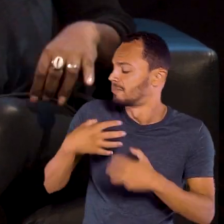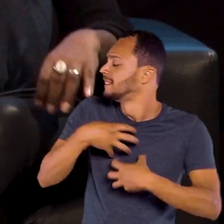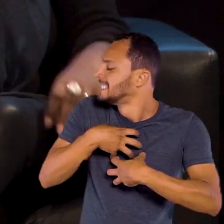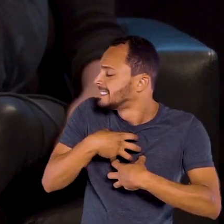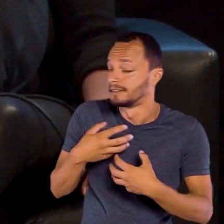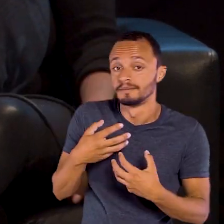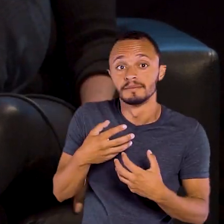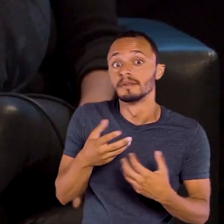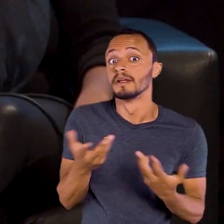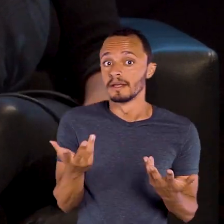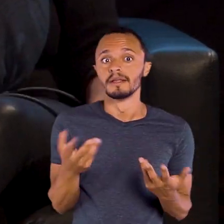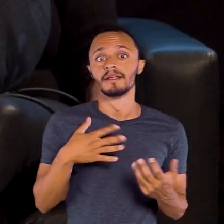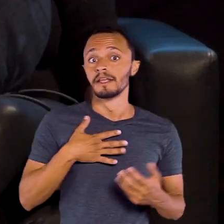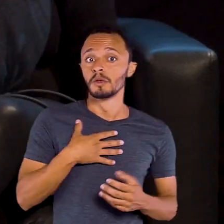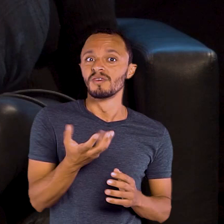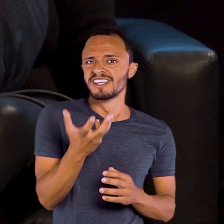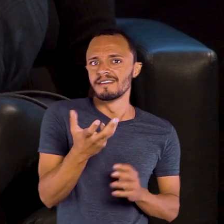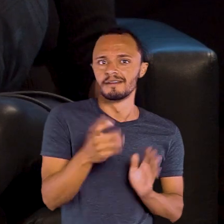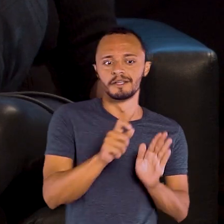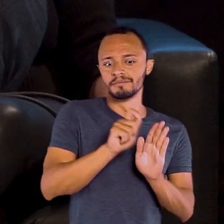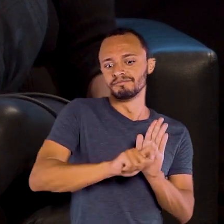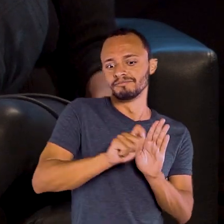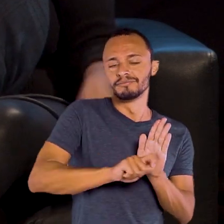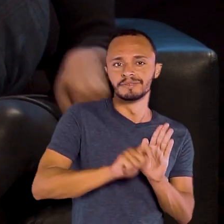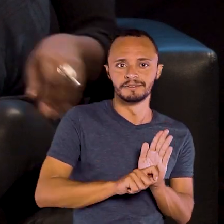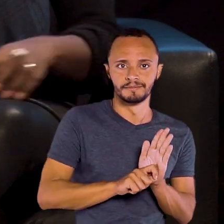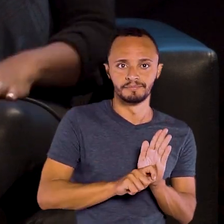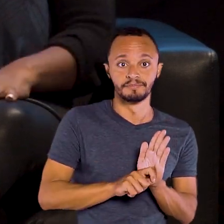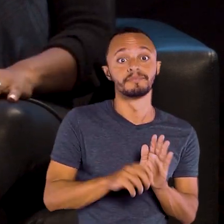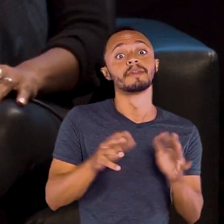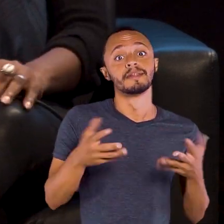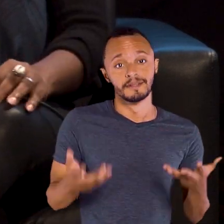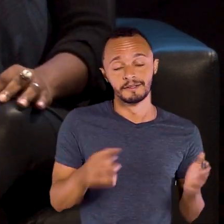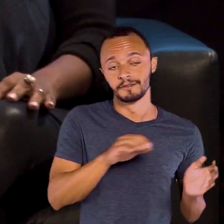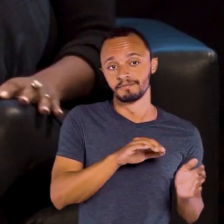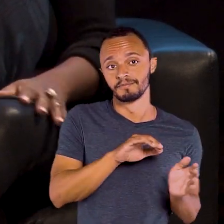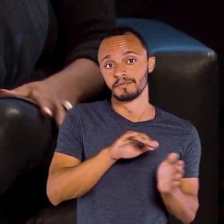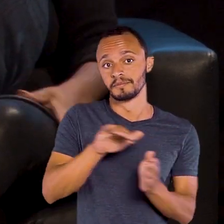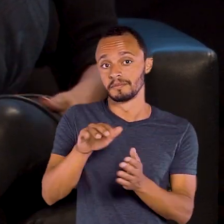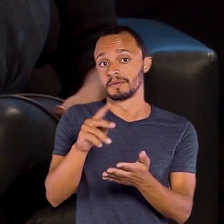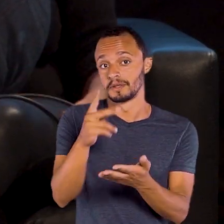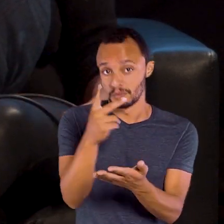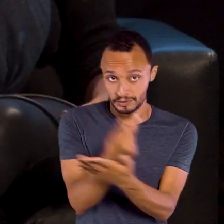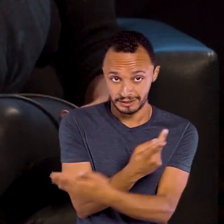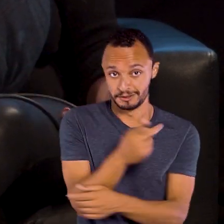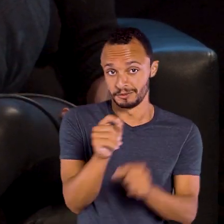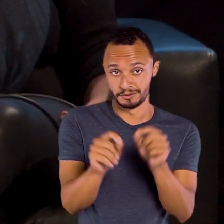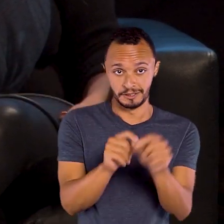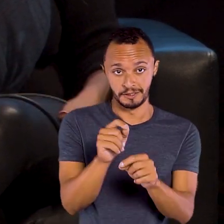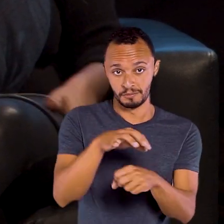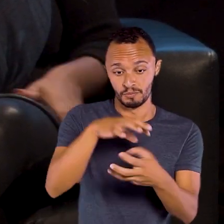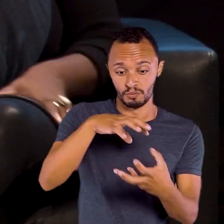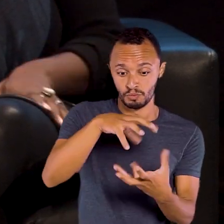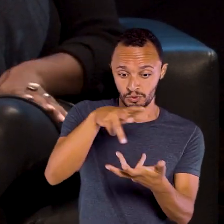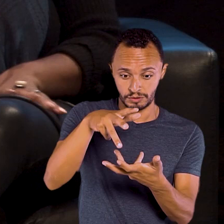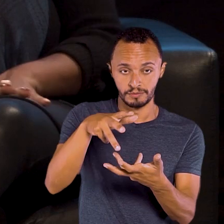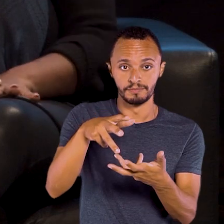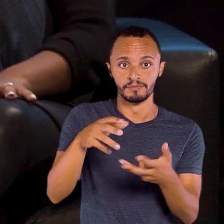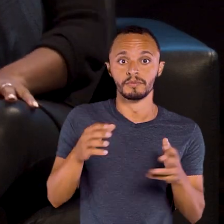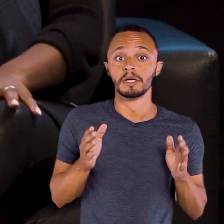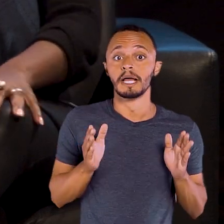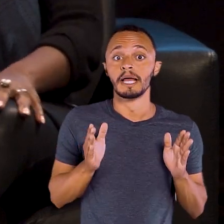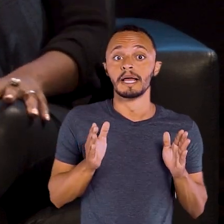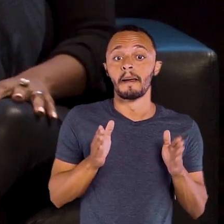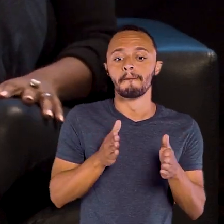evento mundial chamado pandemia. E, na pandemia, o que aconteceu na pandemia? Todo mundo foi para a solitária, né? Todo mundo